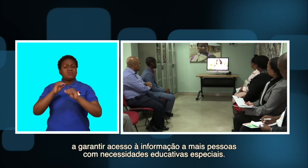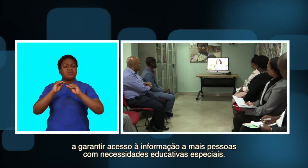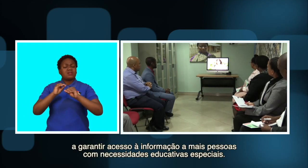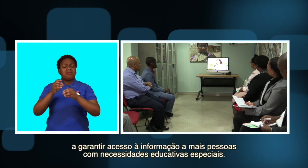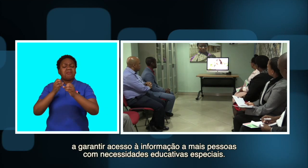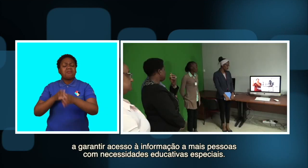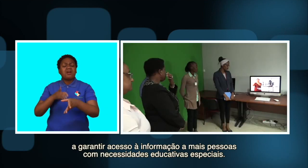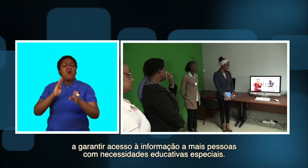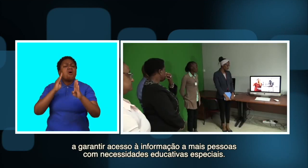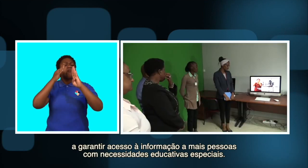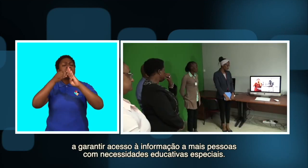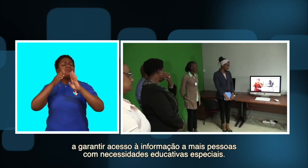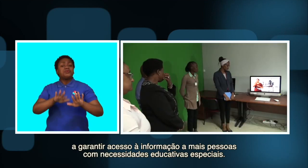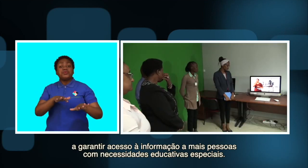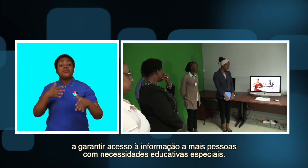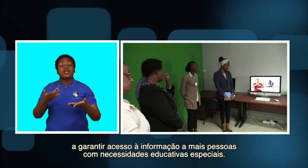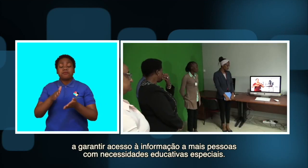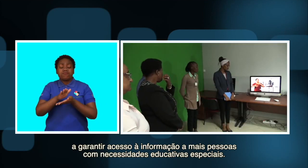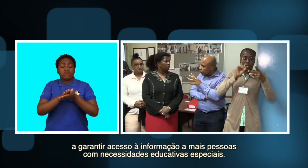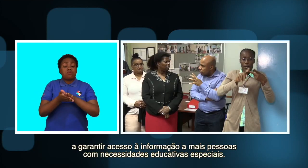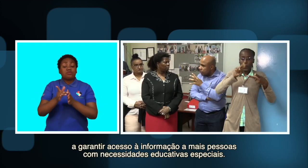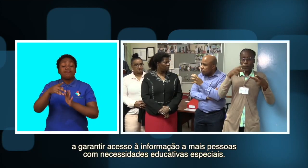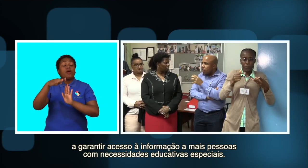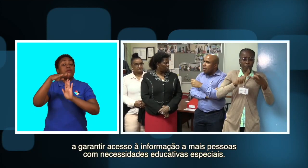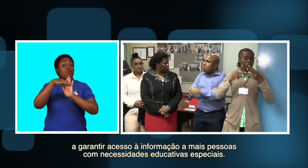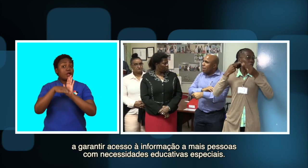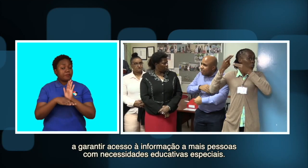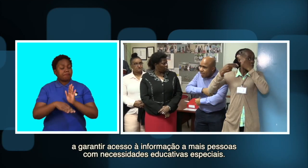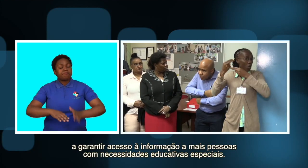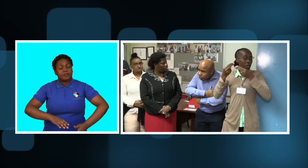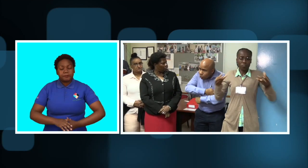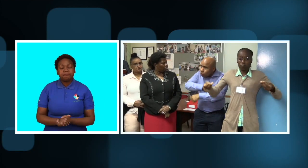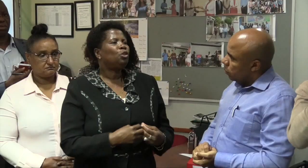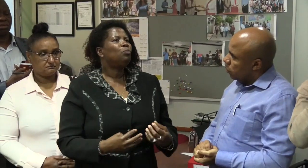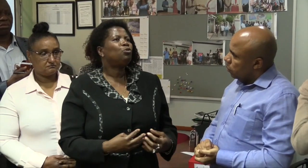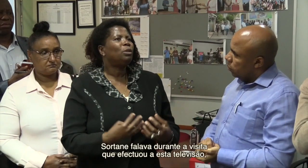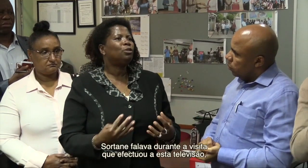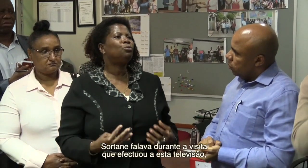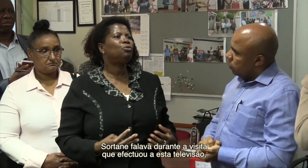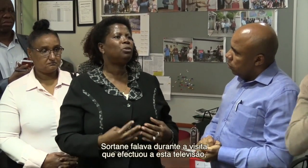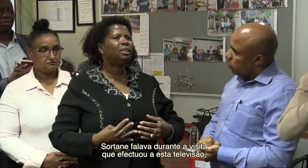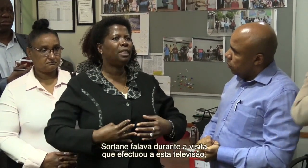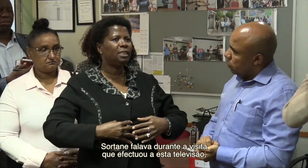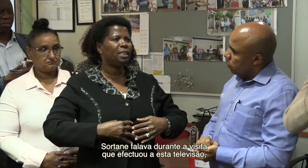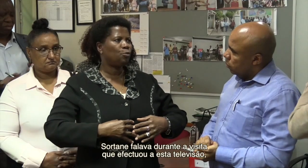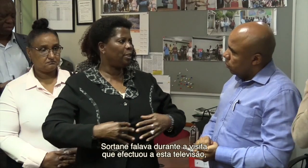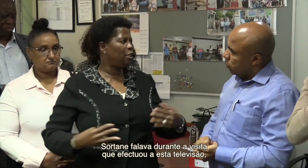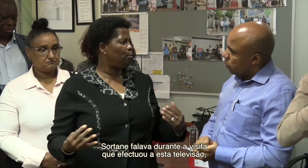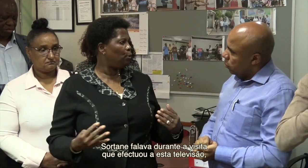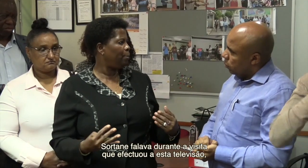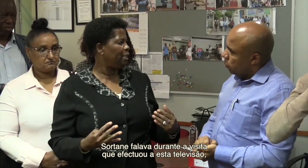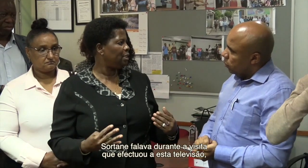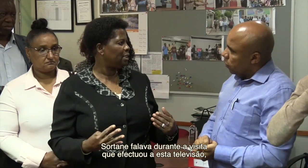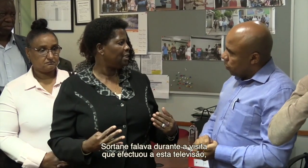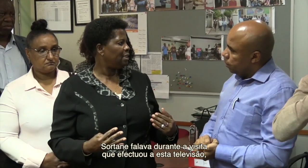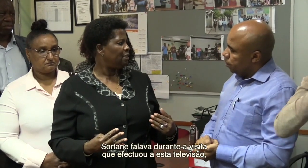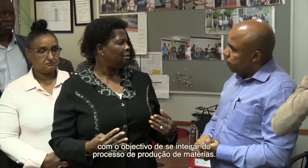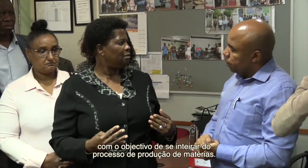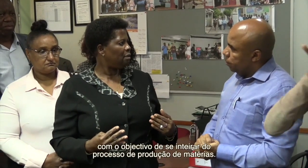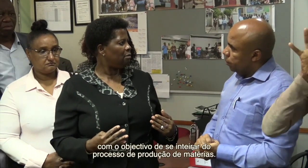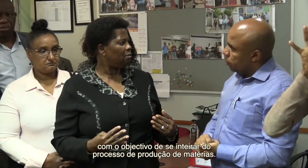informação a mais pessoas com necessidades educativas especiais. Surtana falava durante a visita que fitou a esta